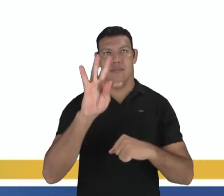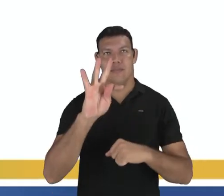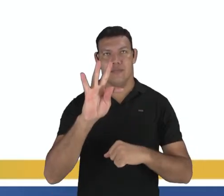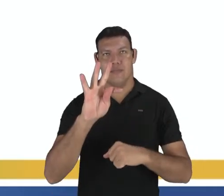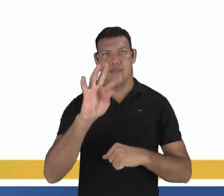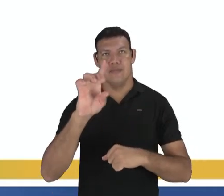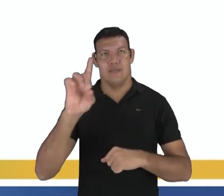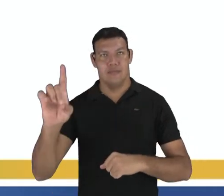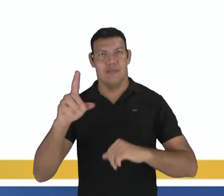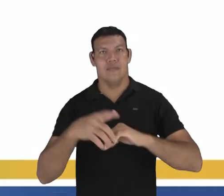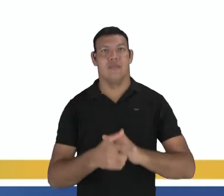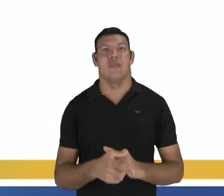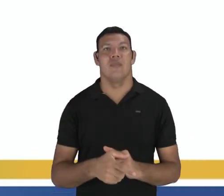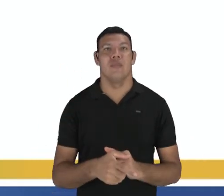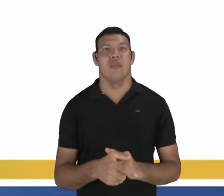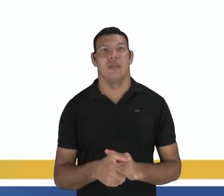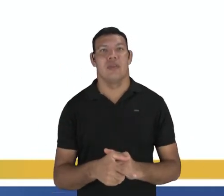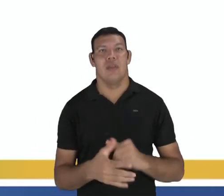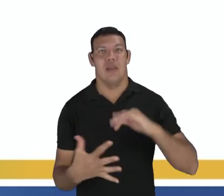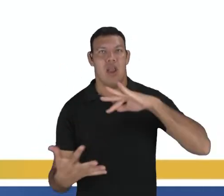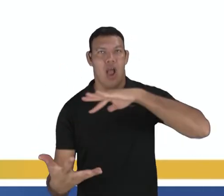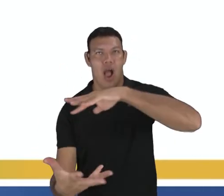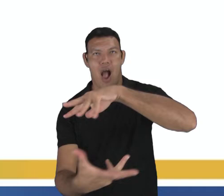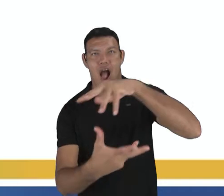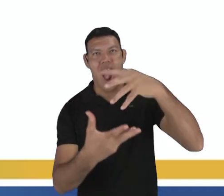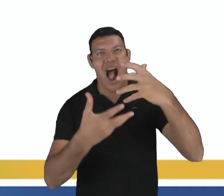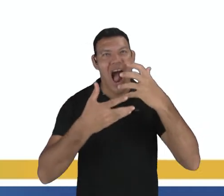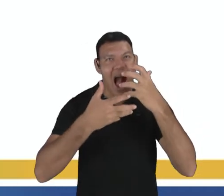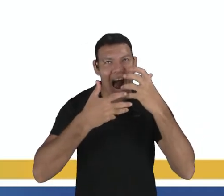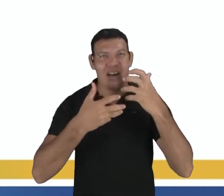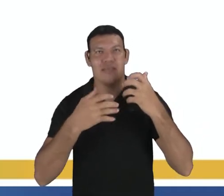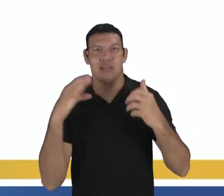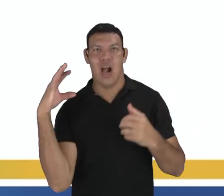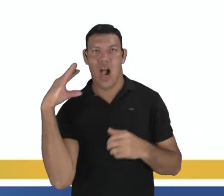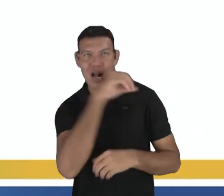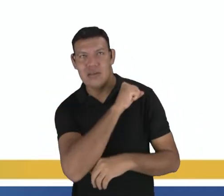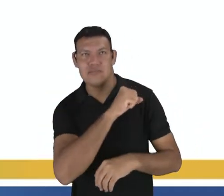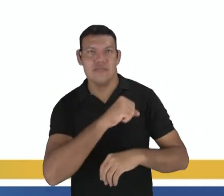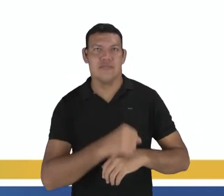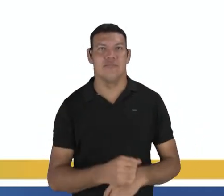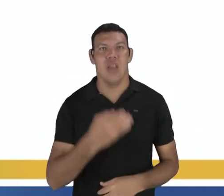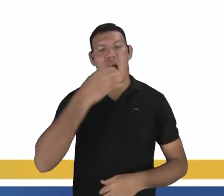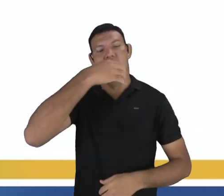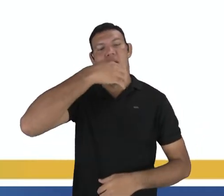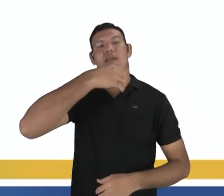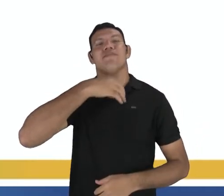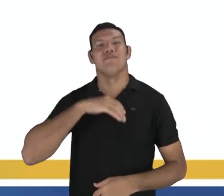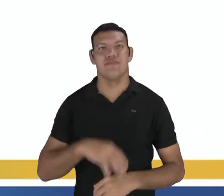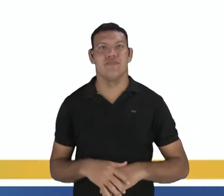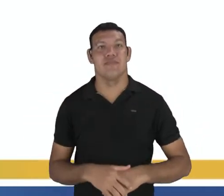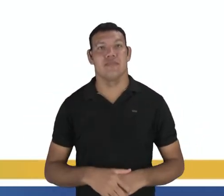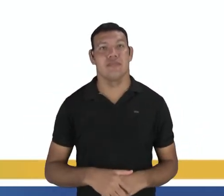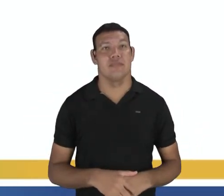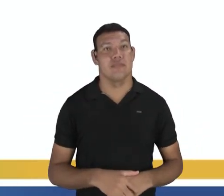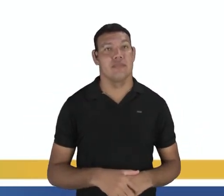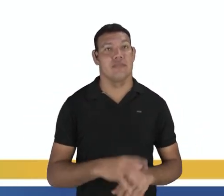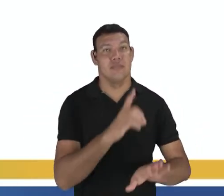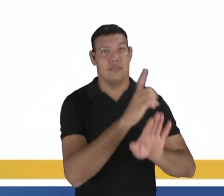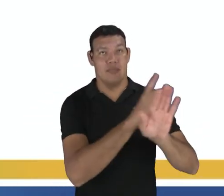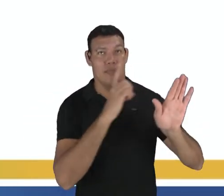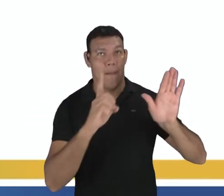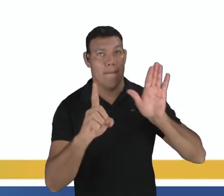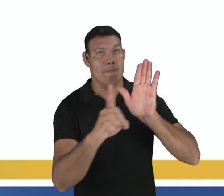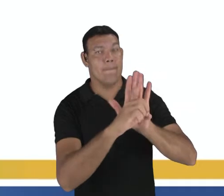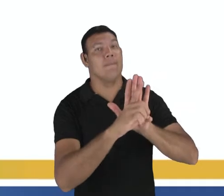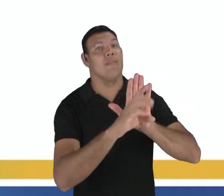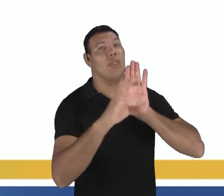com sofreguidão, voracidade, engolir, tragar, né? E aí, ó, no sentido